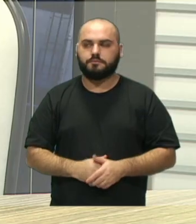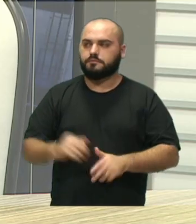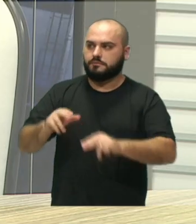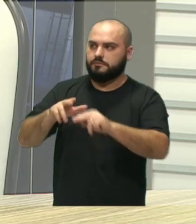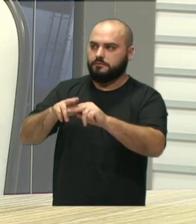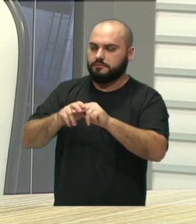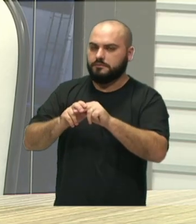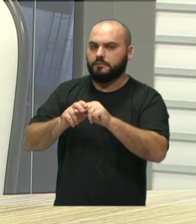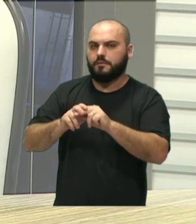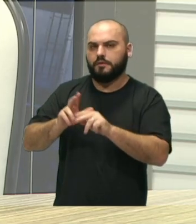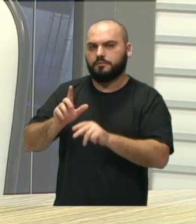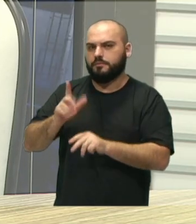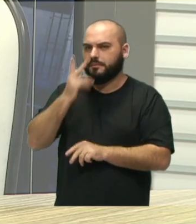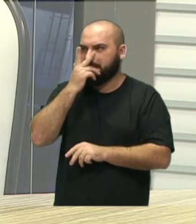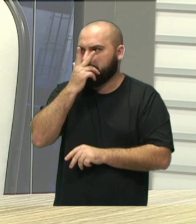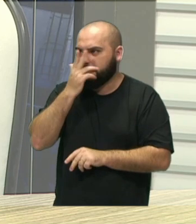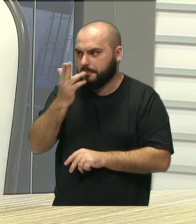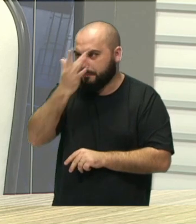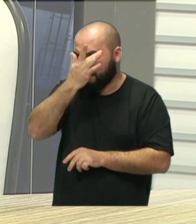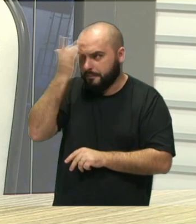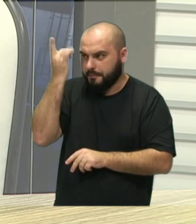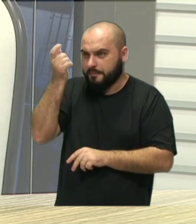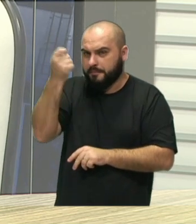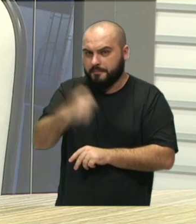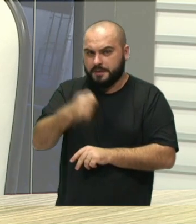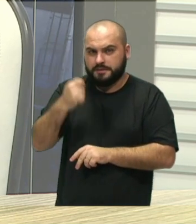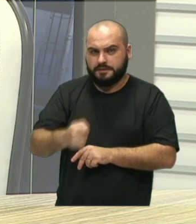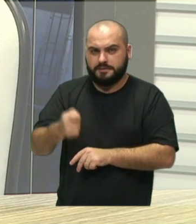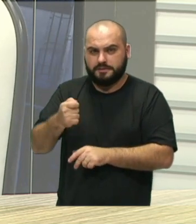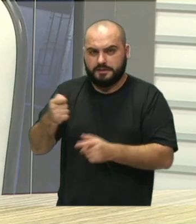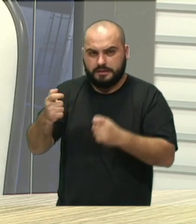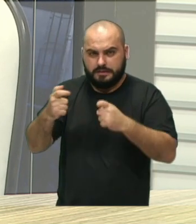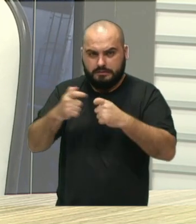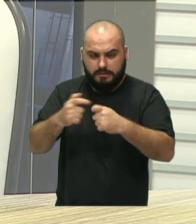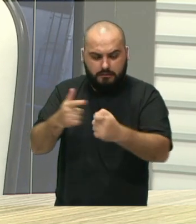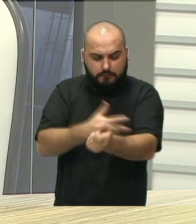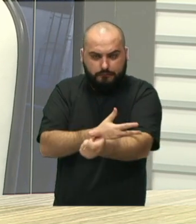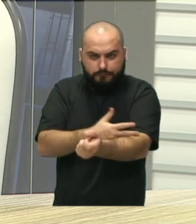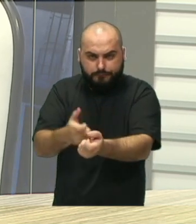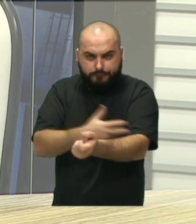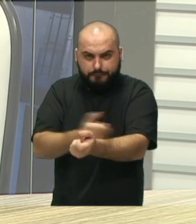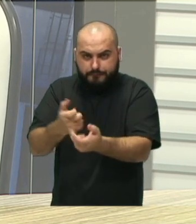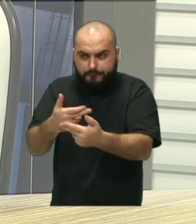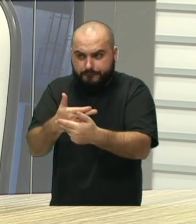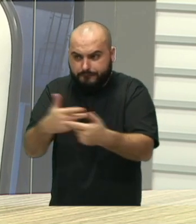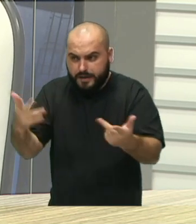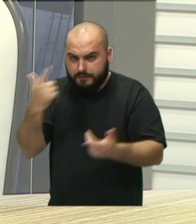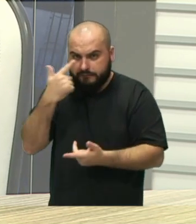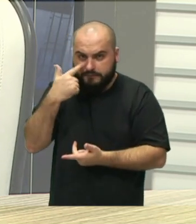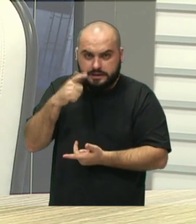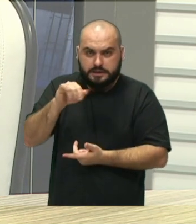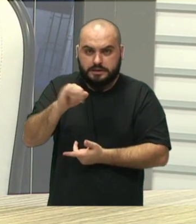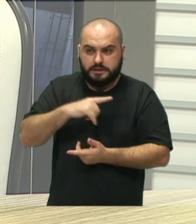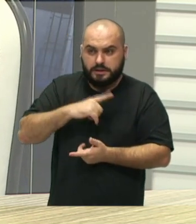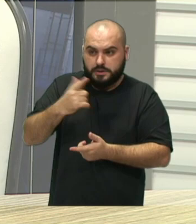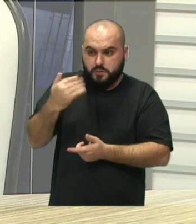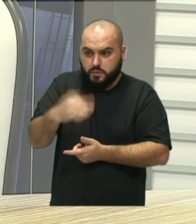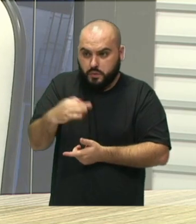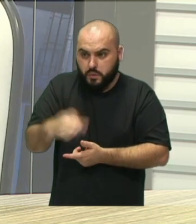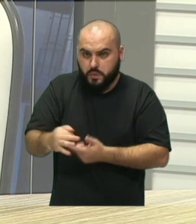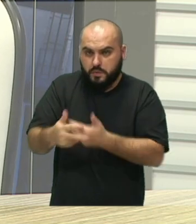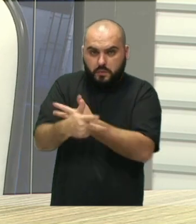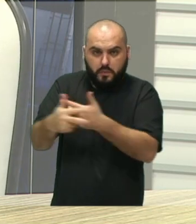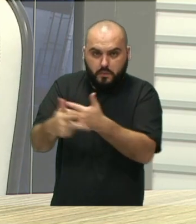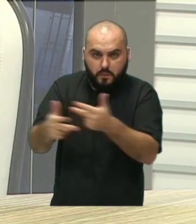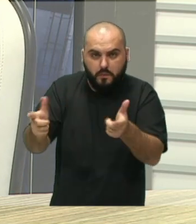pessoa precise passar por uma bateria de exames para ver se tem lesão em algum lugar, para ver se está